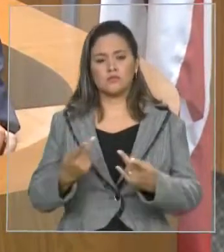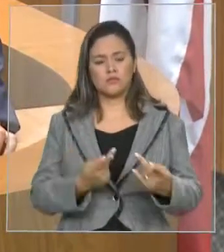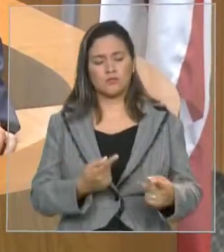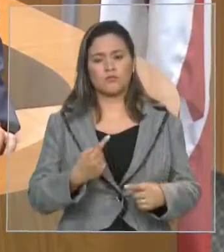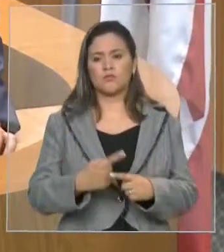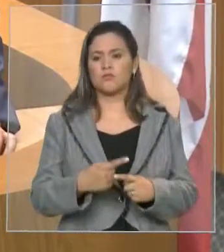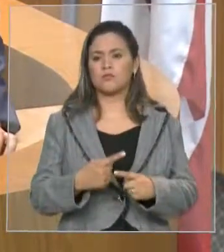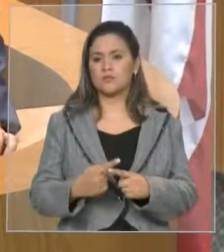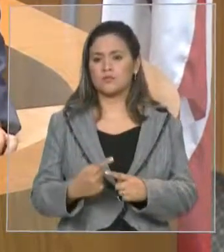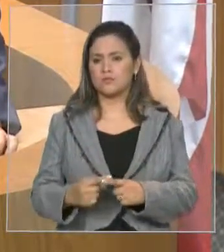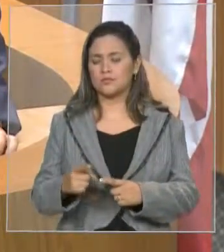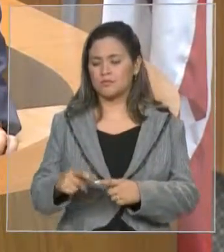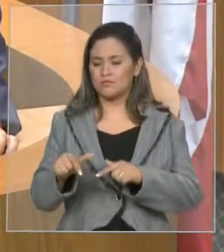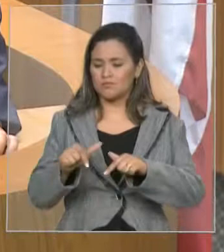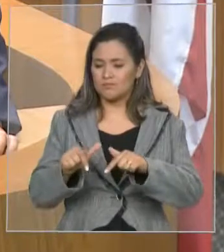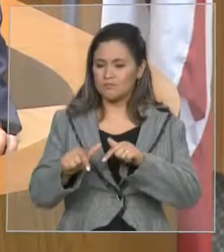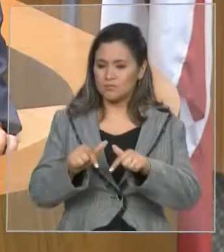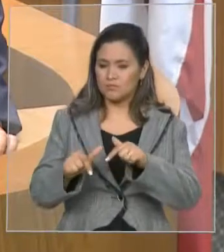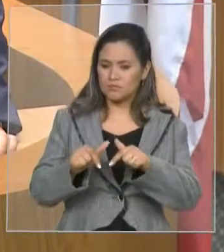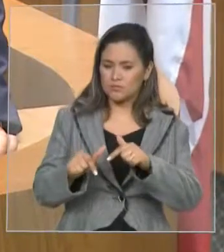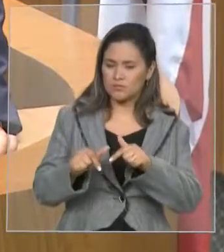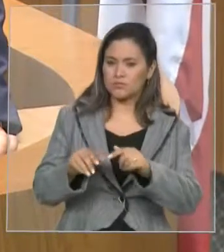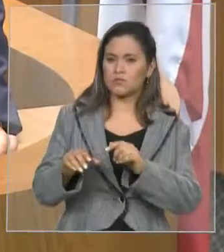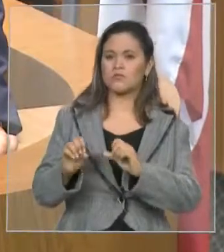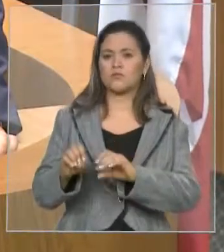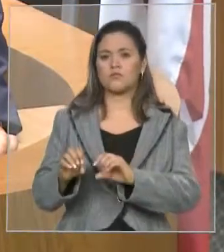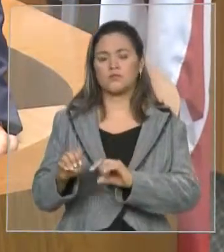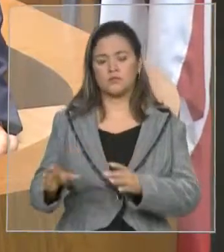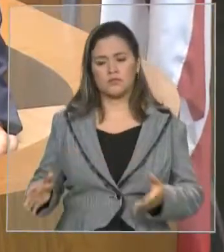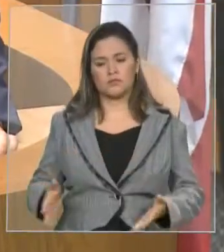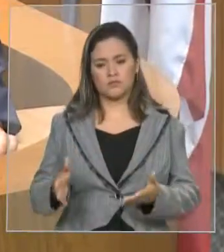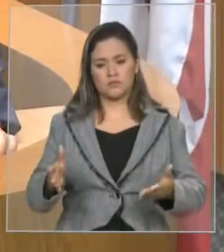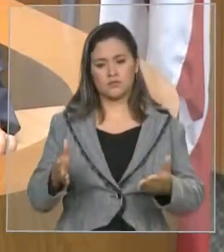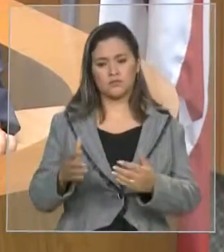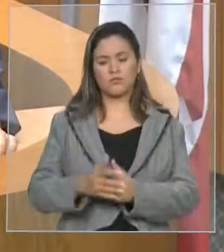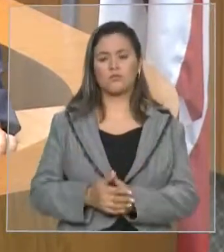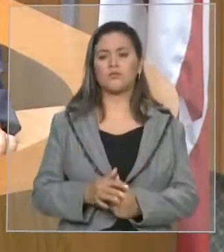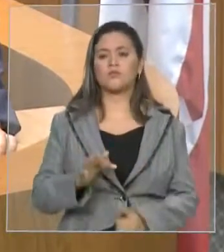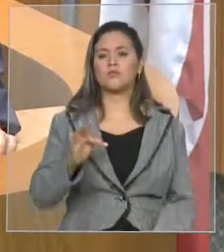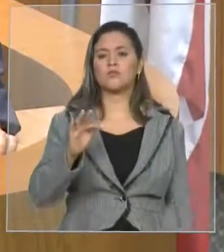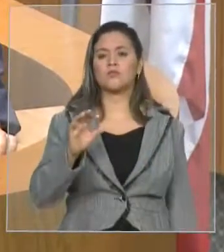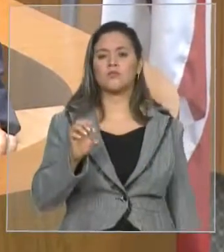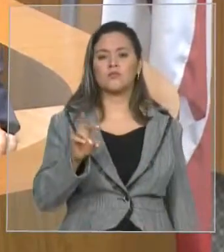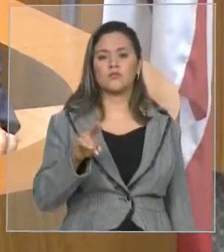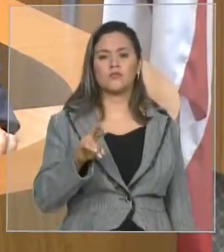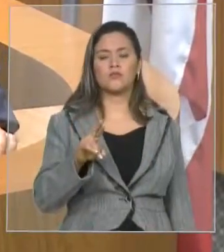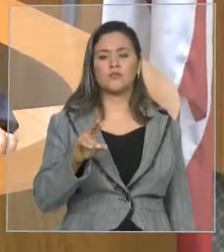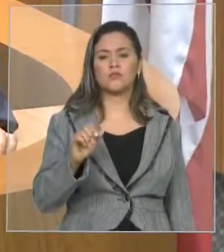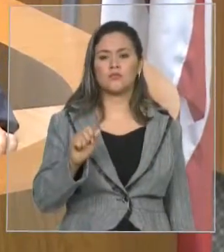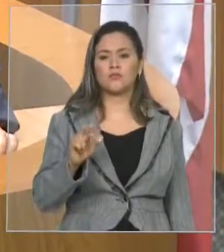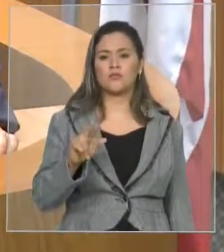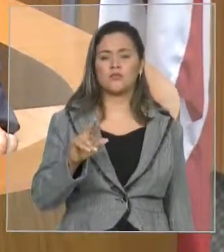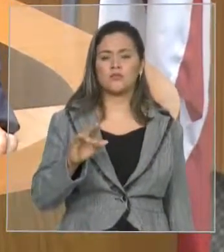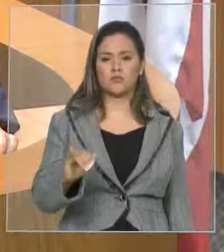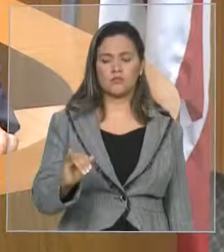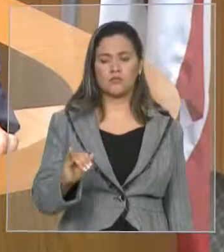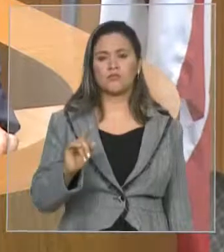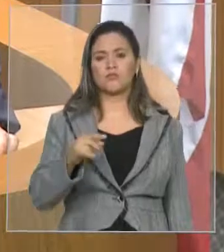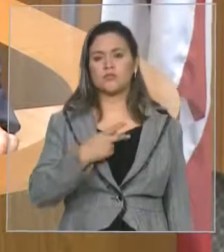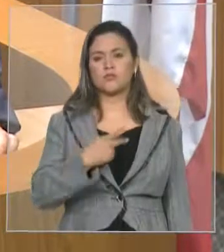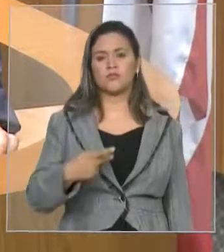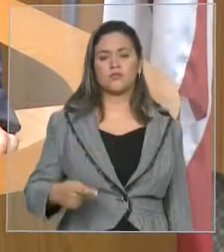cidadã maranhense. O Ferrari, Armelindo Ferrari, que é presidente do Sim Rural, que tomou posse na